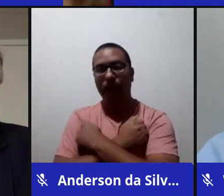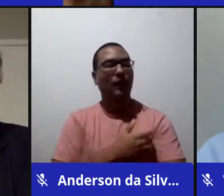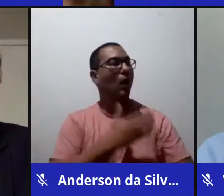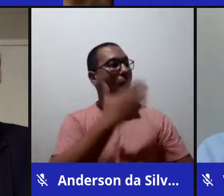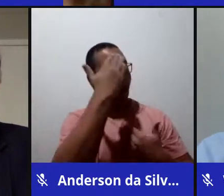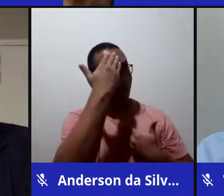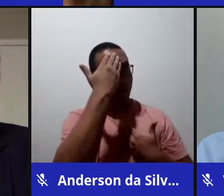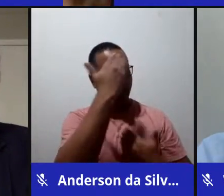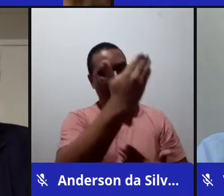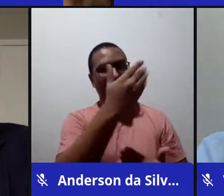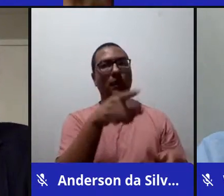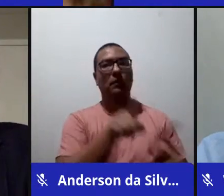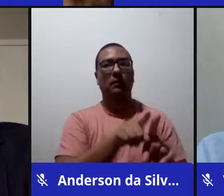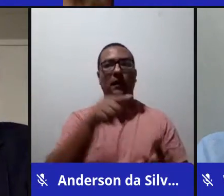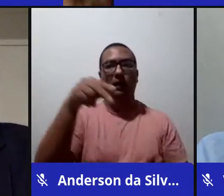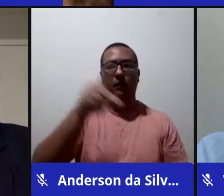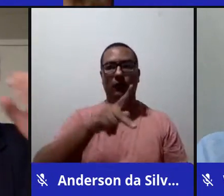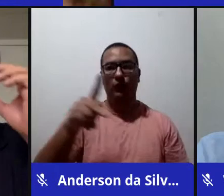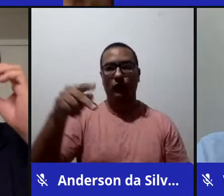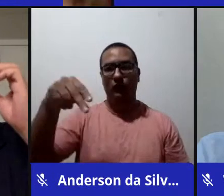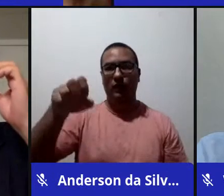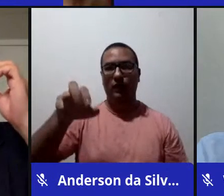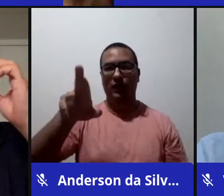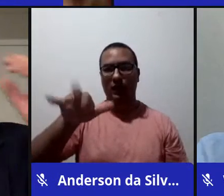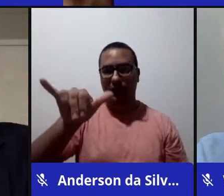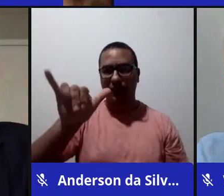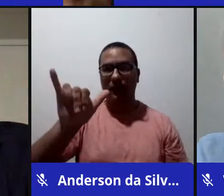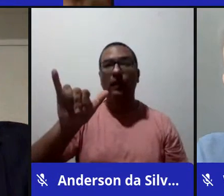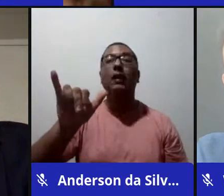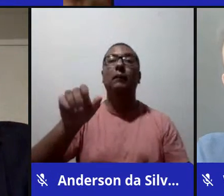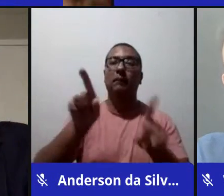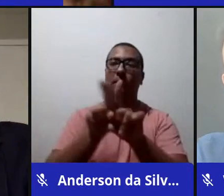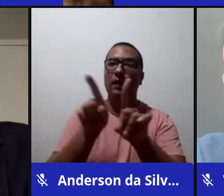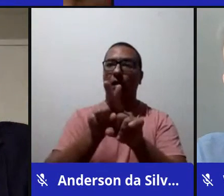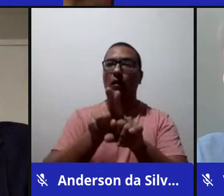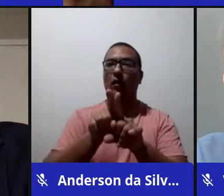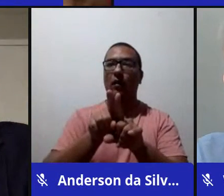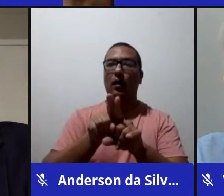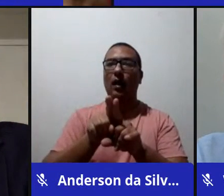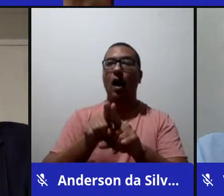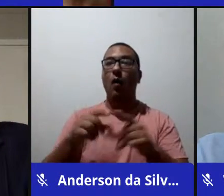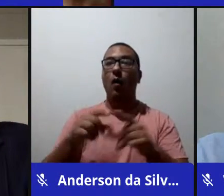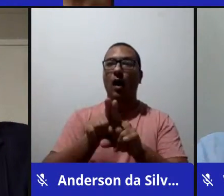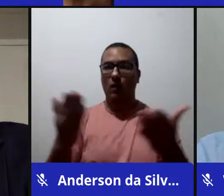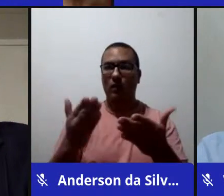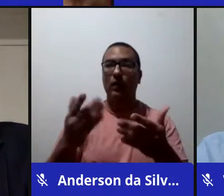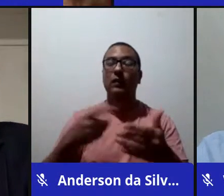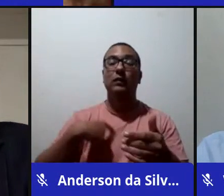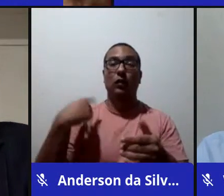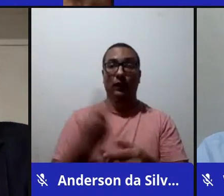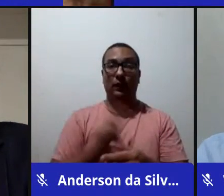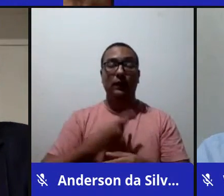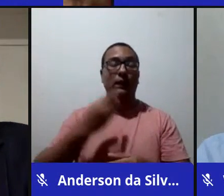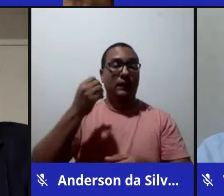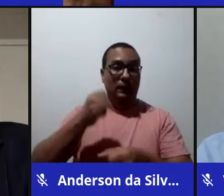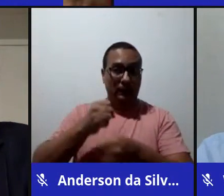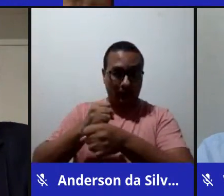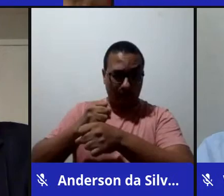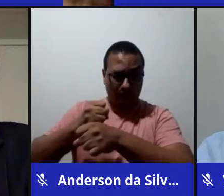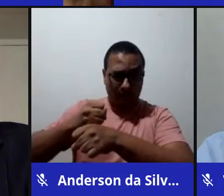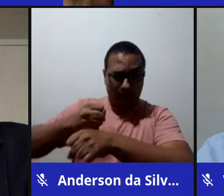Obrigada, professor Neri. Olha, eu digo para você e para todos que nos assistem que nós temos